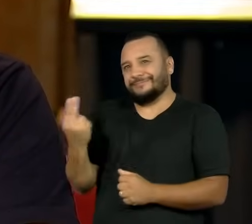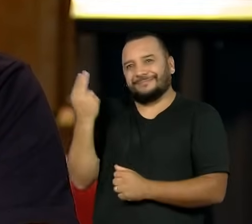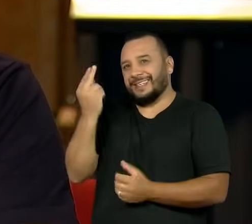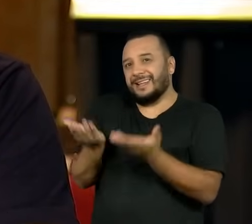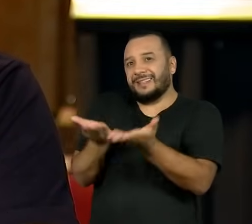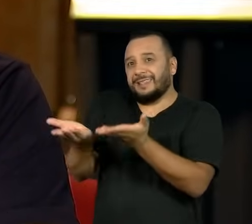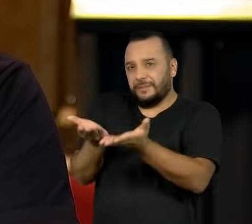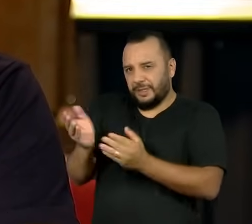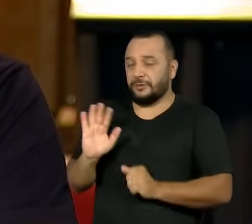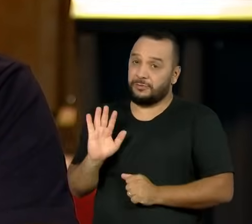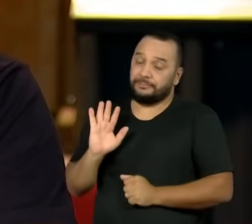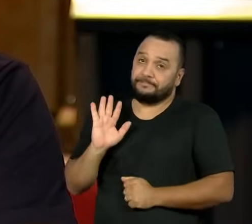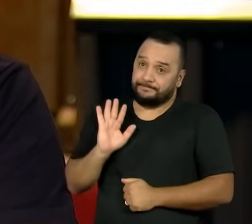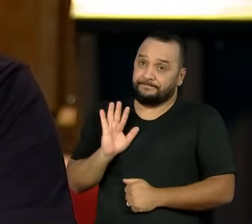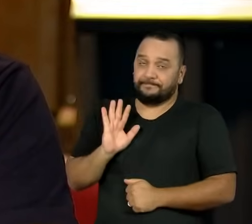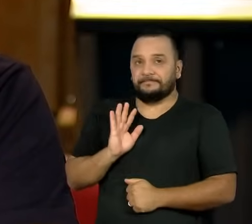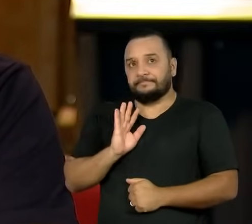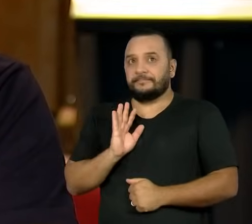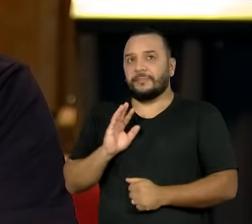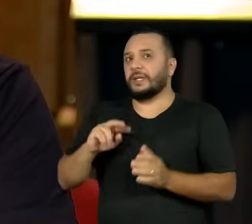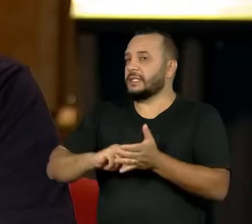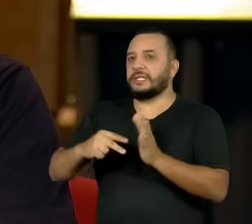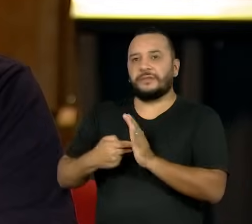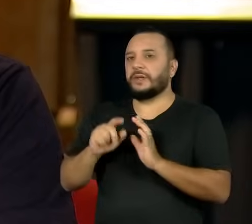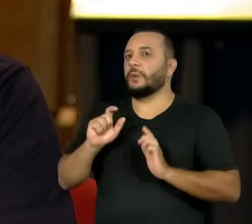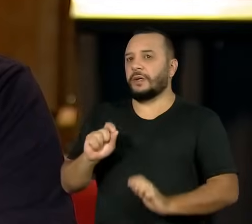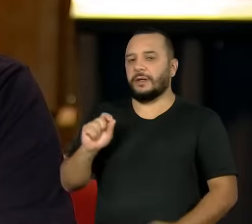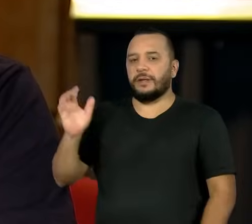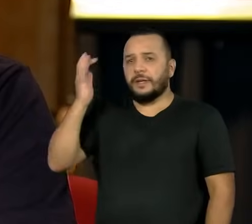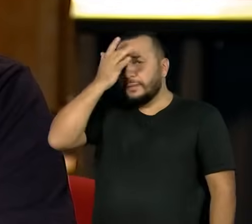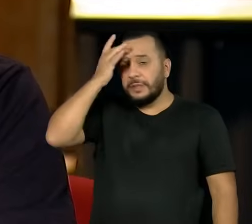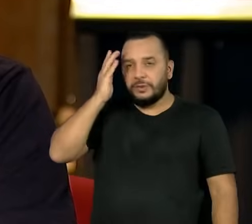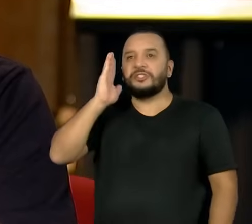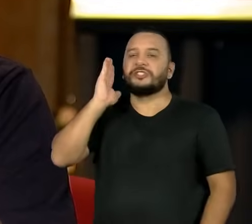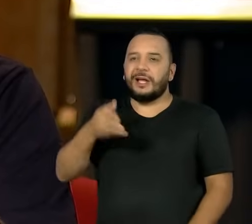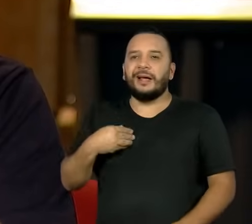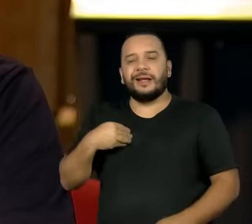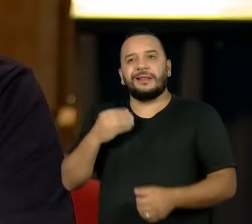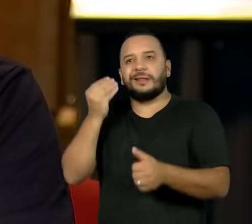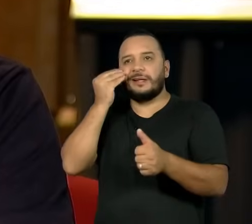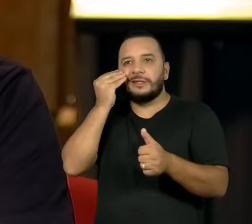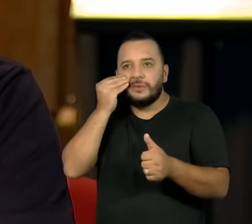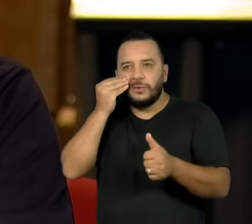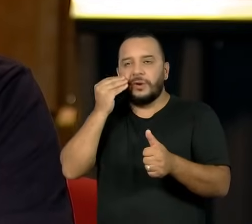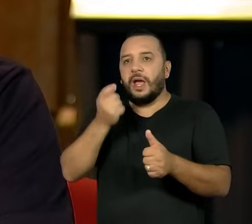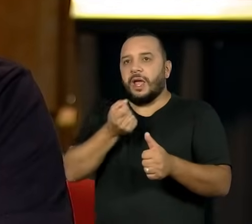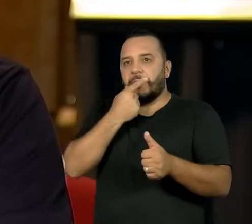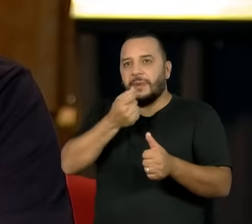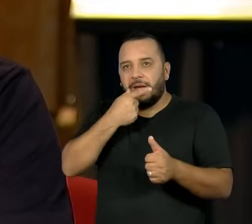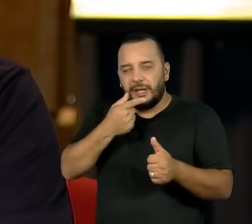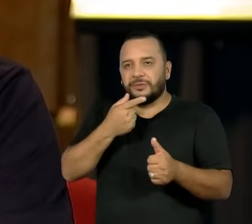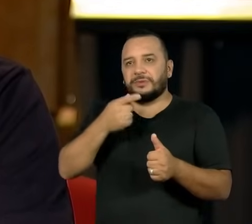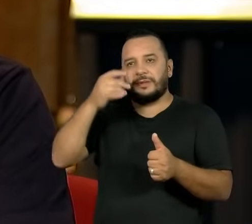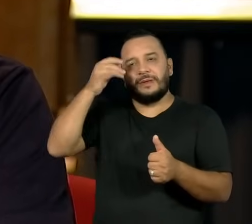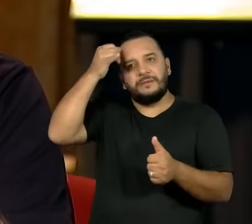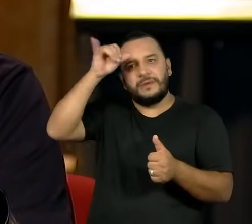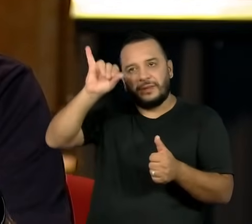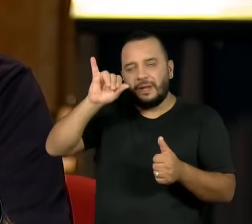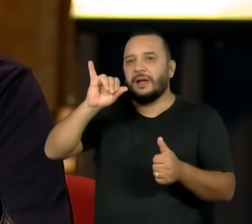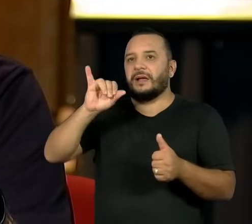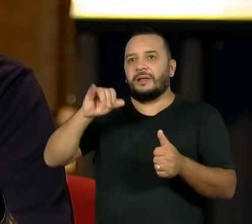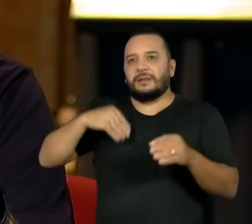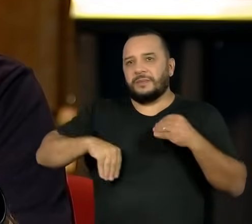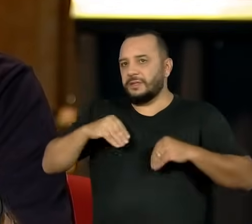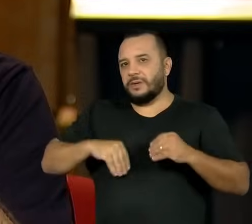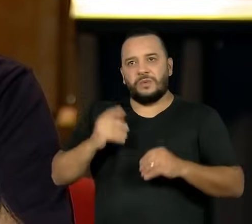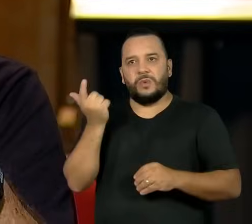Isso é um termo técnico. O que isso significa? São pacientes que já tentaram pelo menos 2 medicações antidepressivas e não